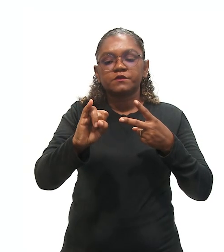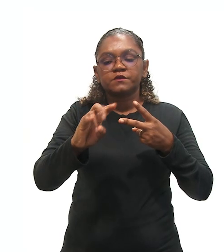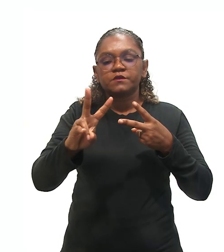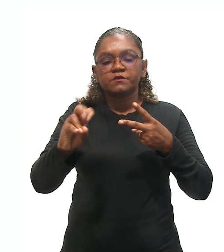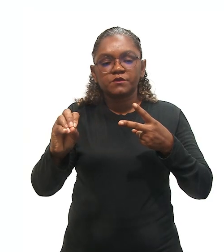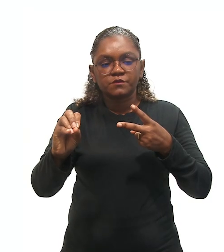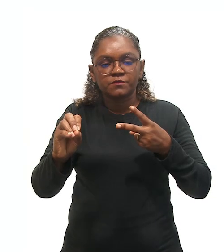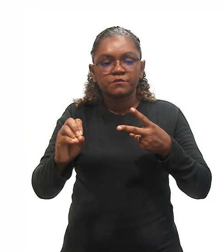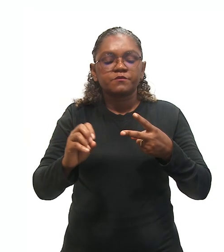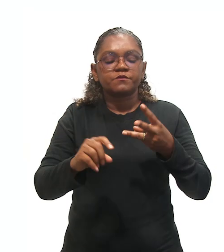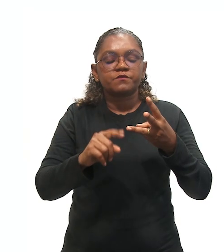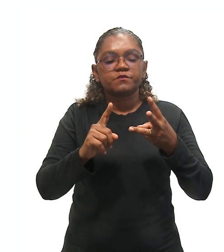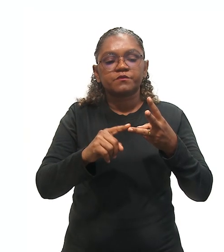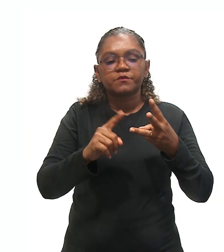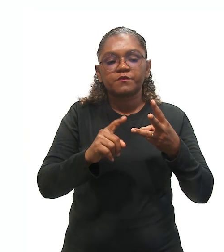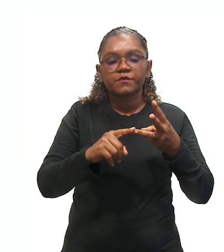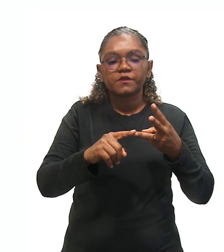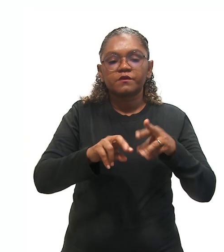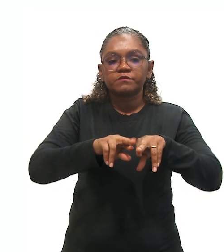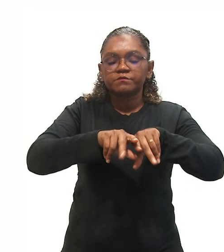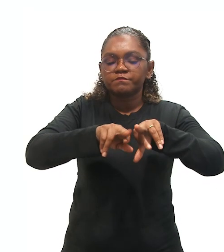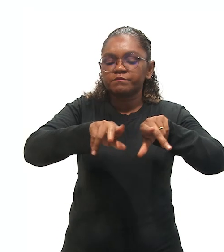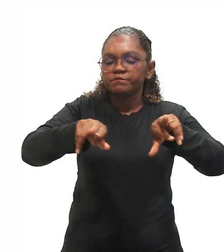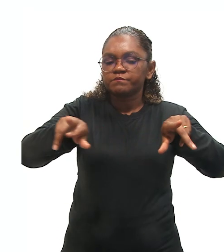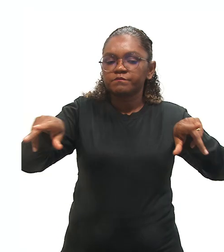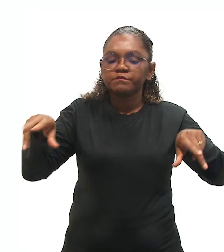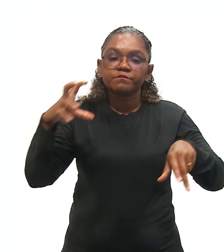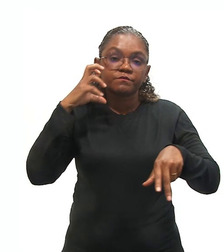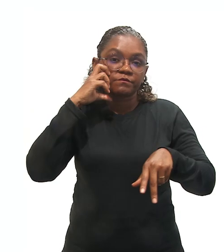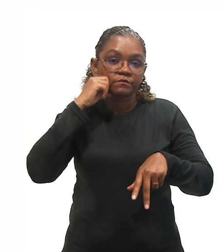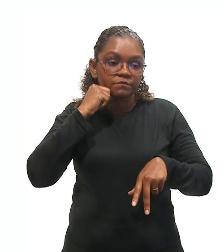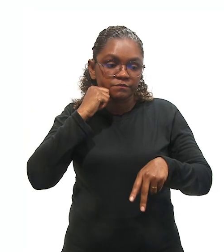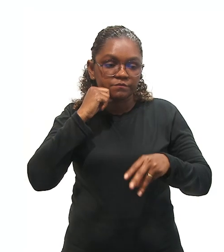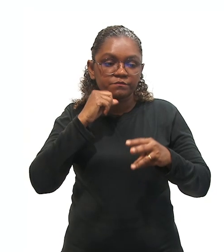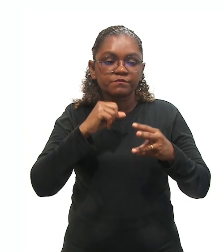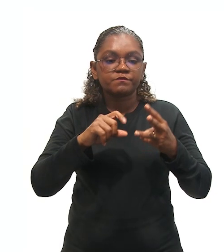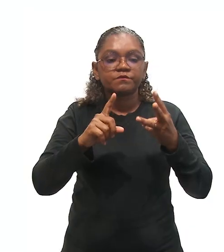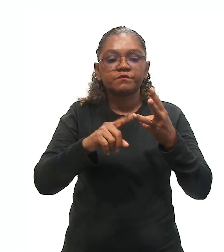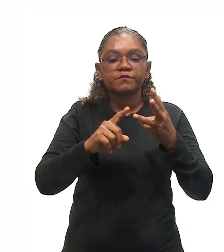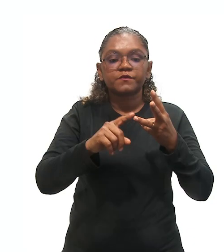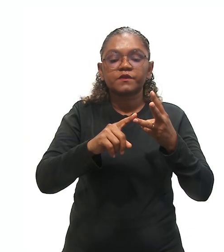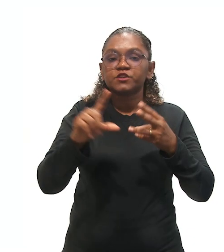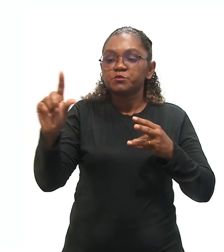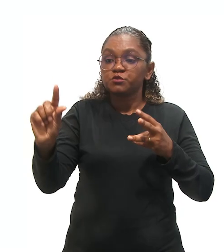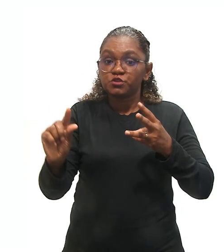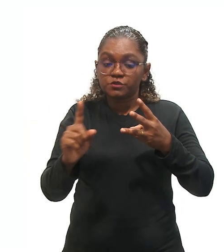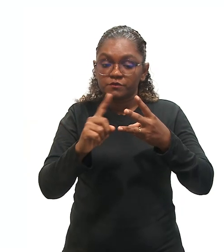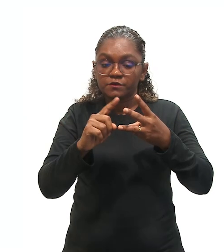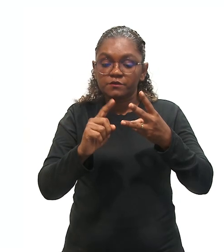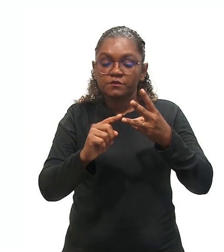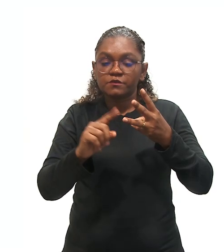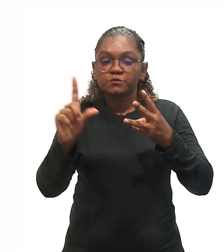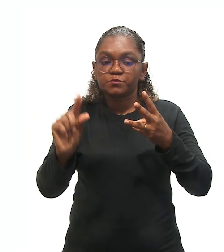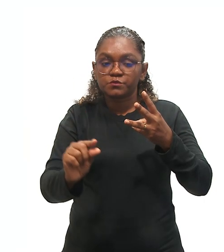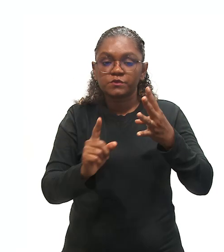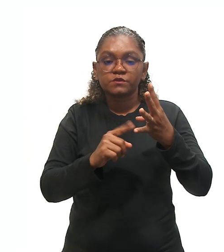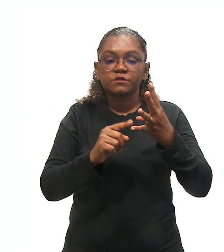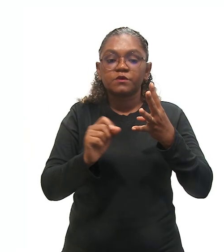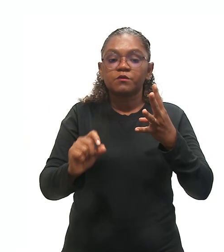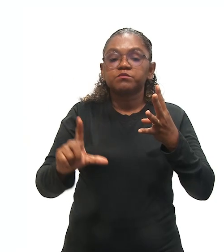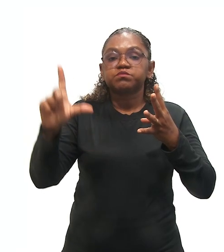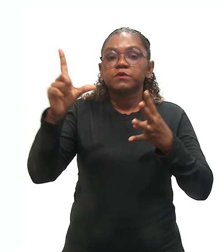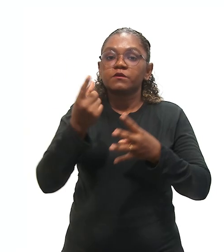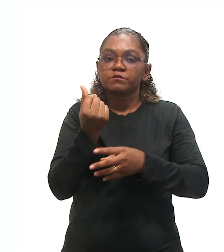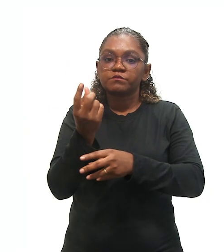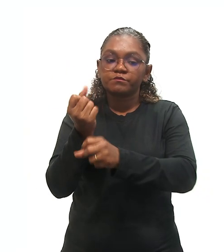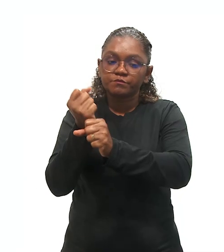as variações patrimoniais diminutivas, variações patrimoniais aumentativas